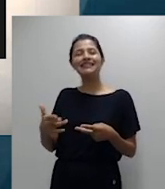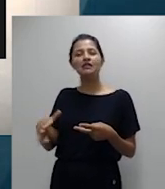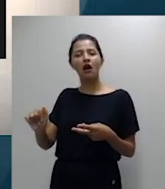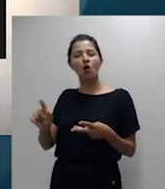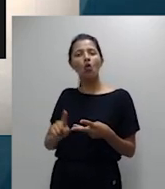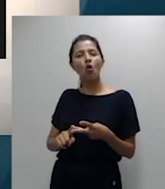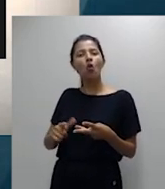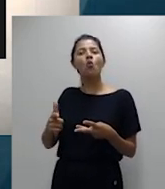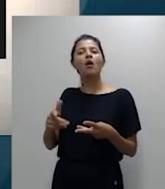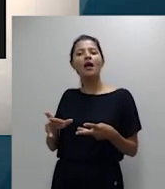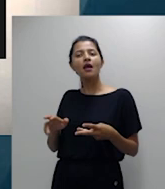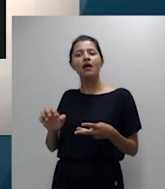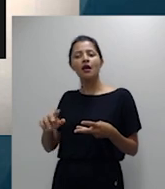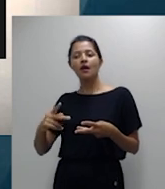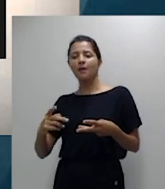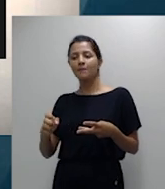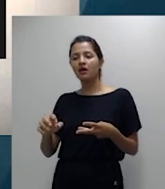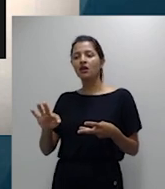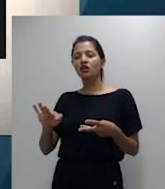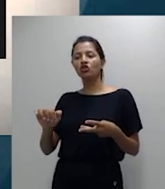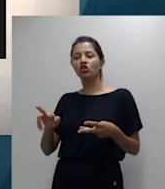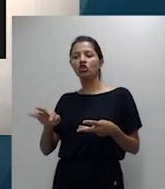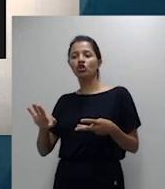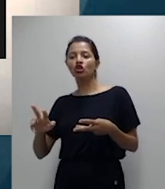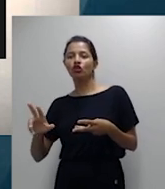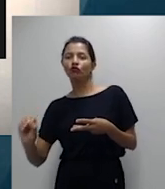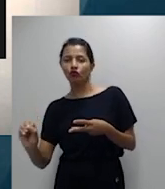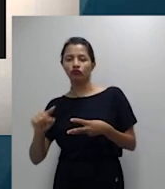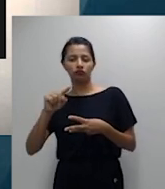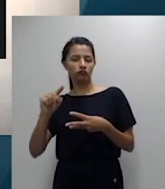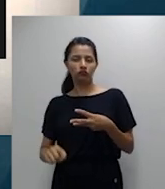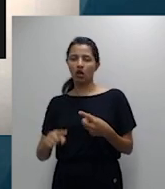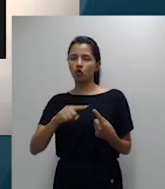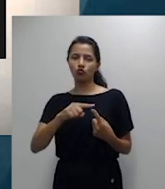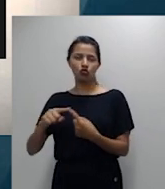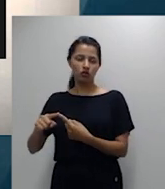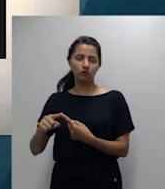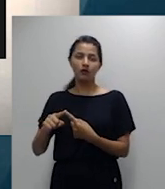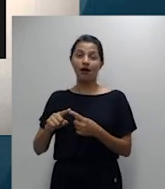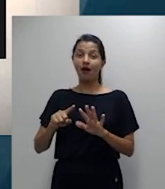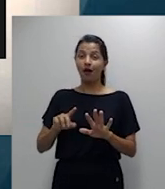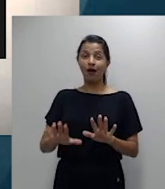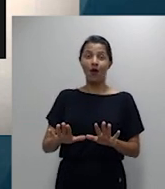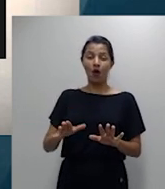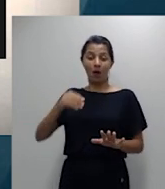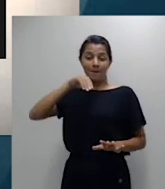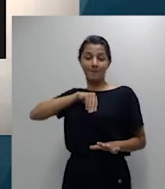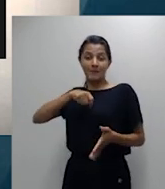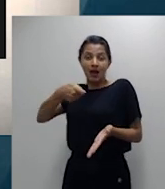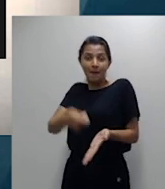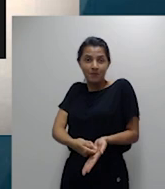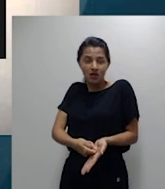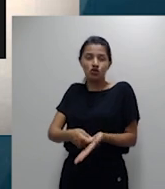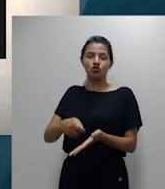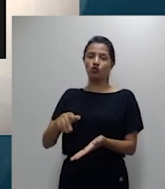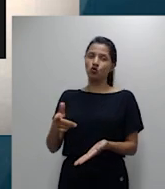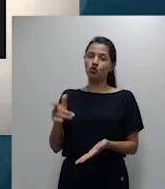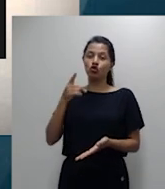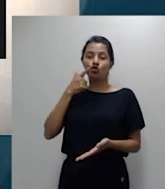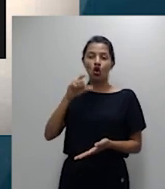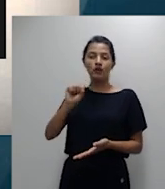repetitivo honorários o s é só resenha honorários quando eles são exorbitantes